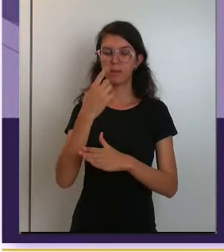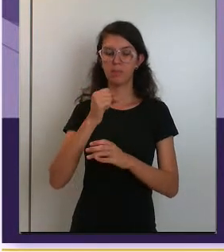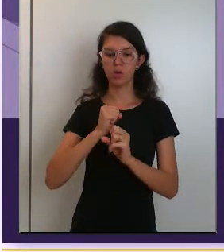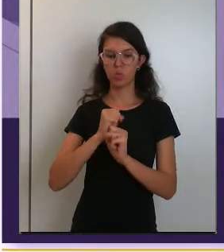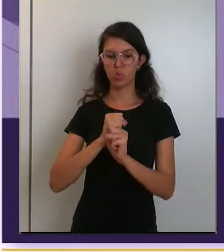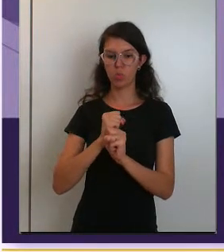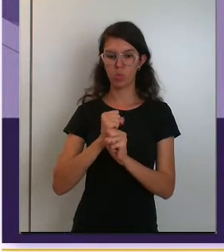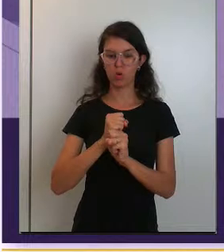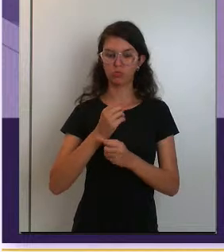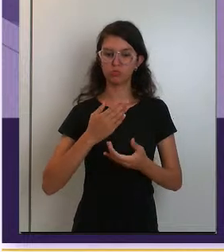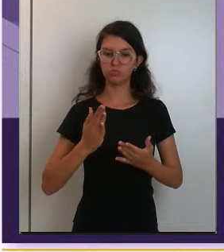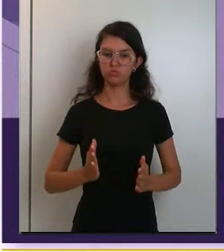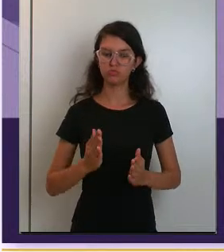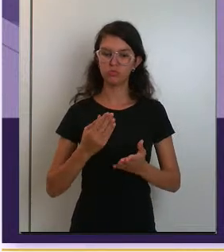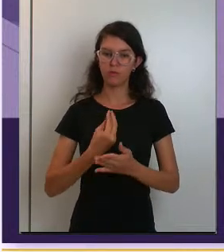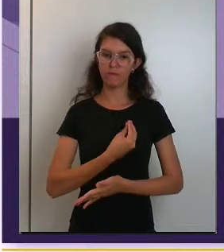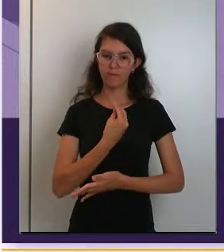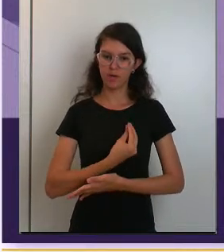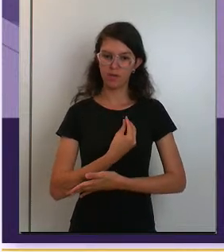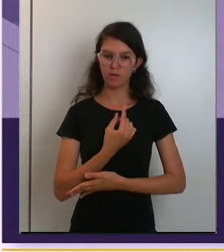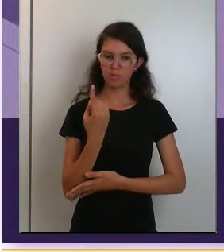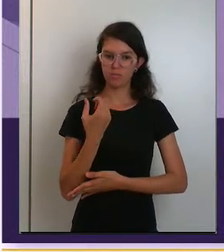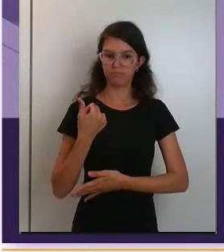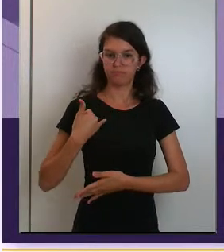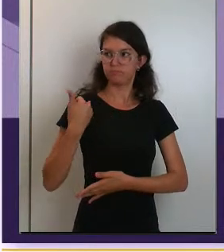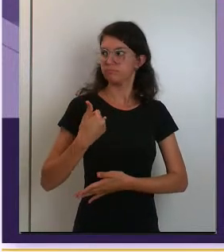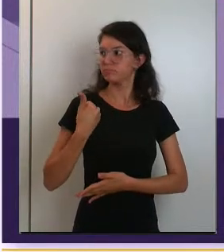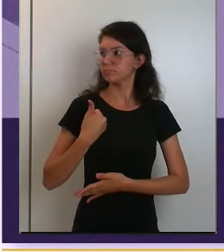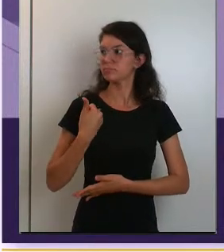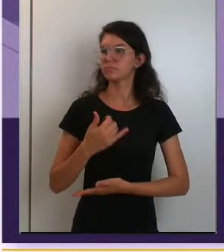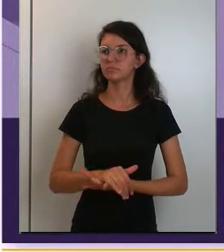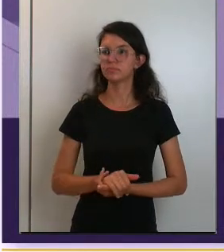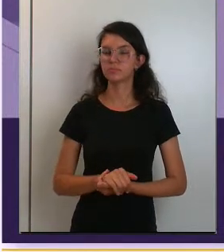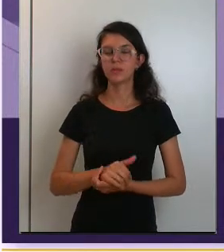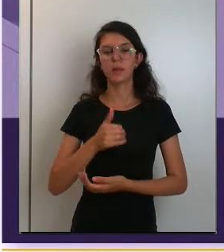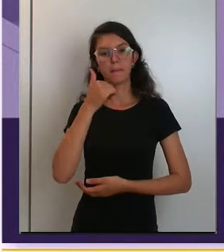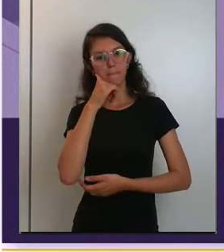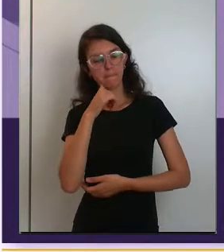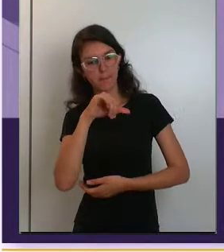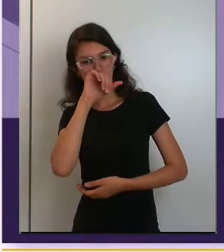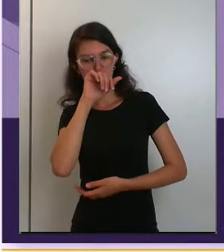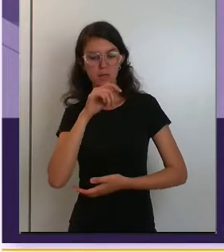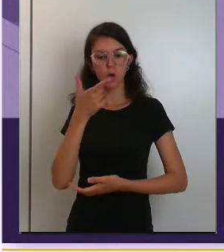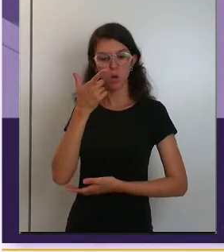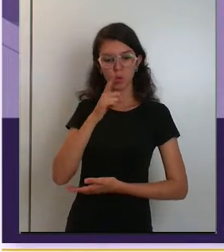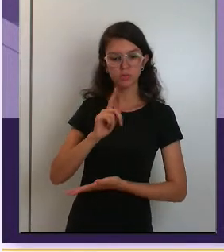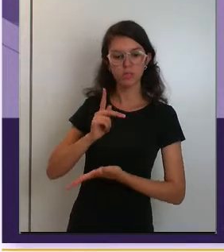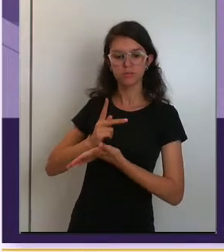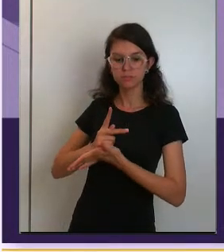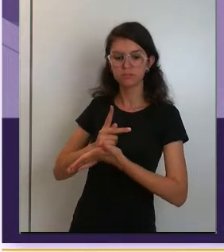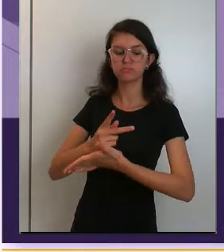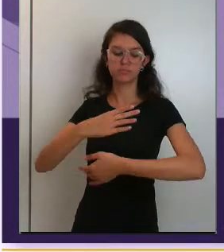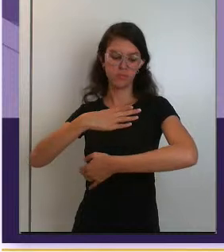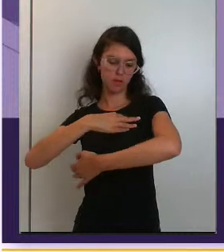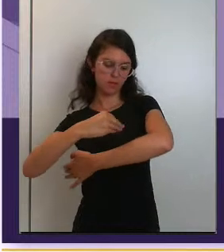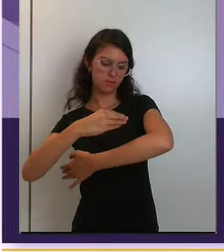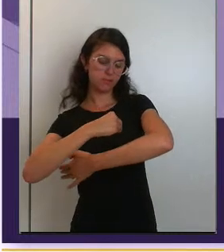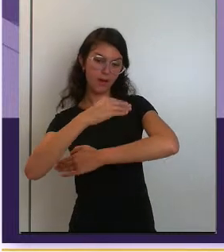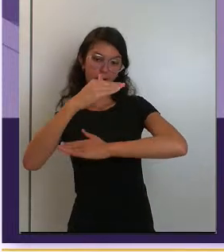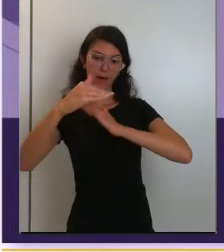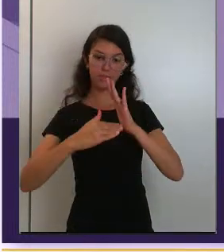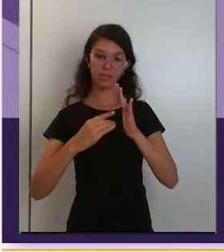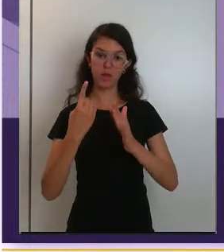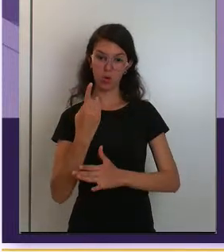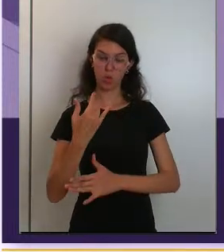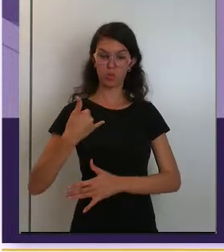Ou seja, aquelas mães que conseguem manter a amamentação aí quando a criança completa 1 ano de vida,